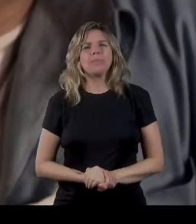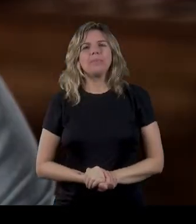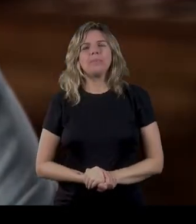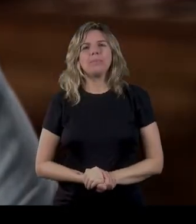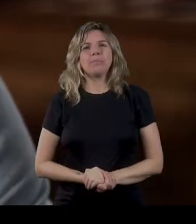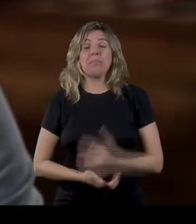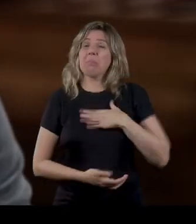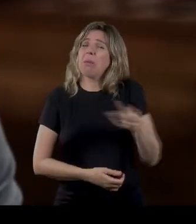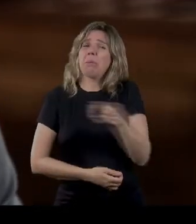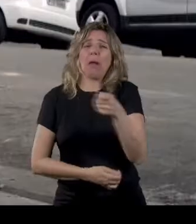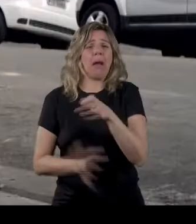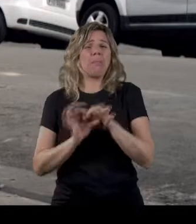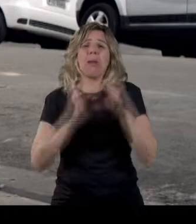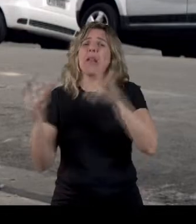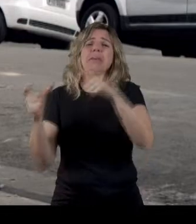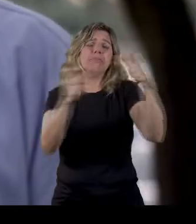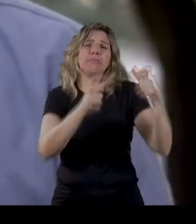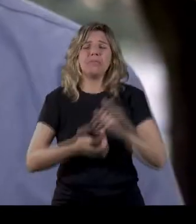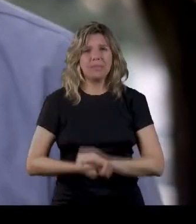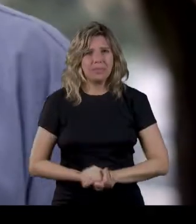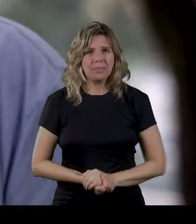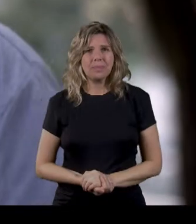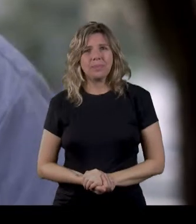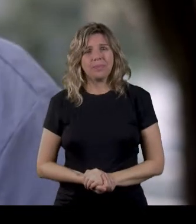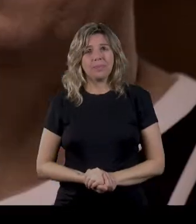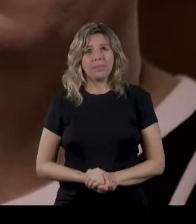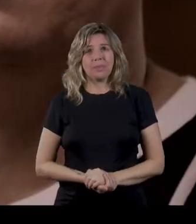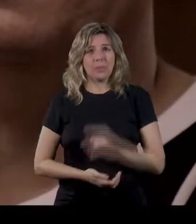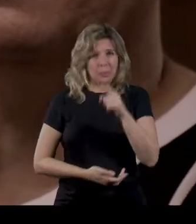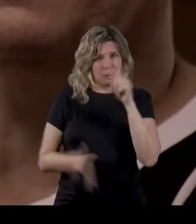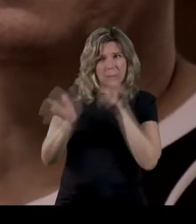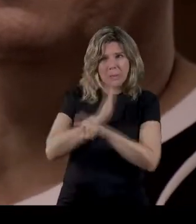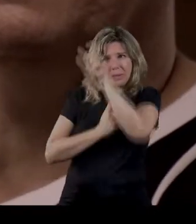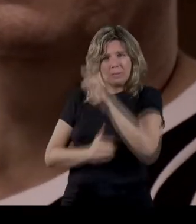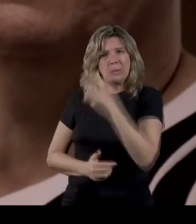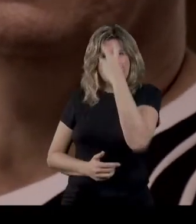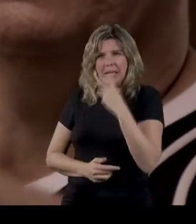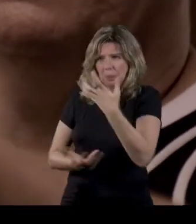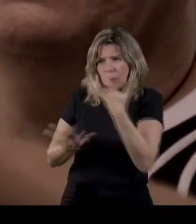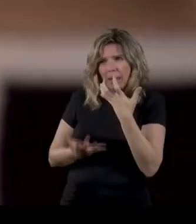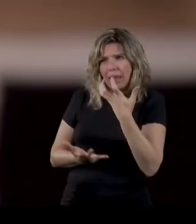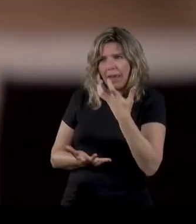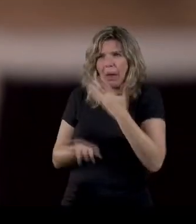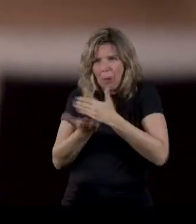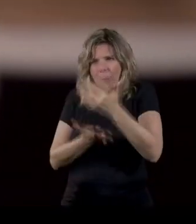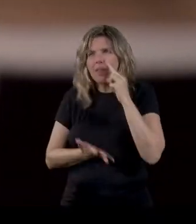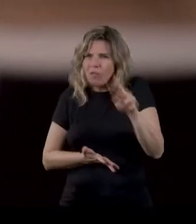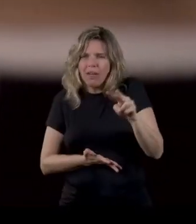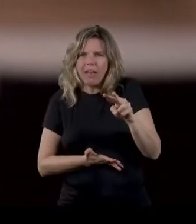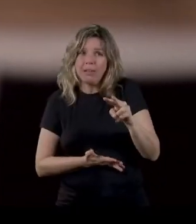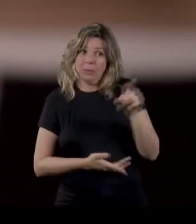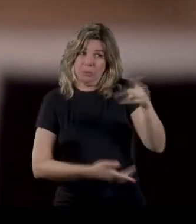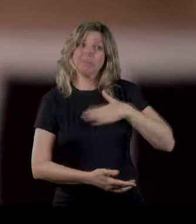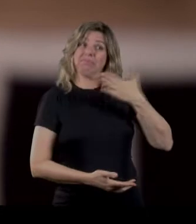na testa. A minha bengala me leva pra onde eu quiser. Anda com a bengala e o amigo tropeça. Se você perguntar pra um cego se ele gostaria de começar a enxergar, carinha uma